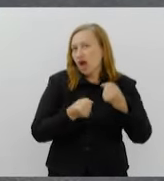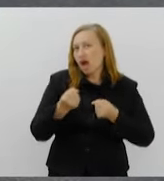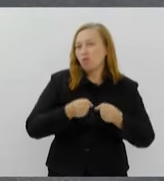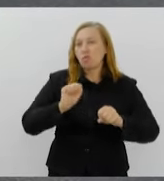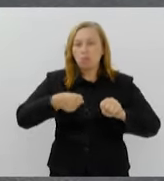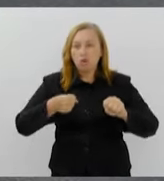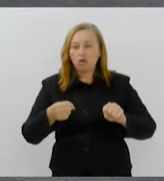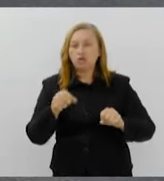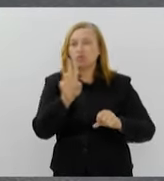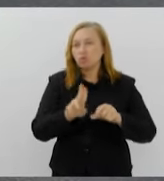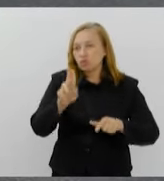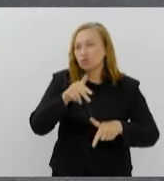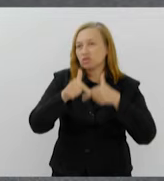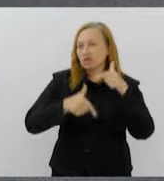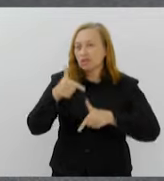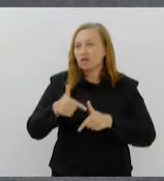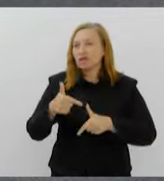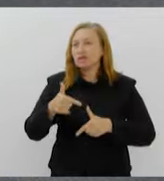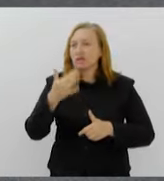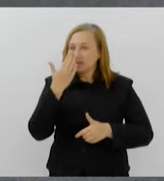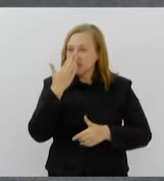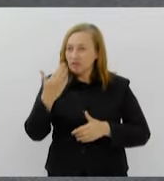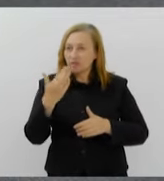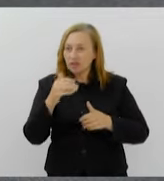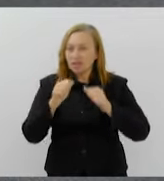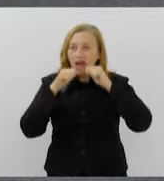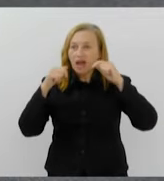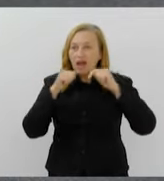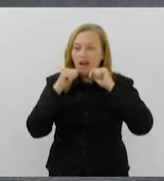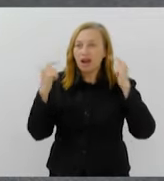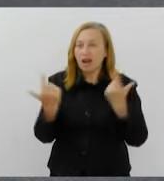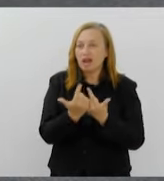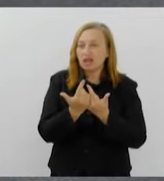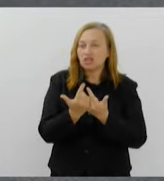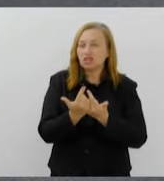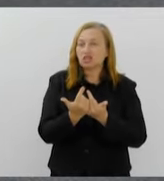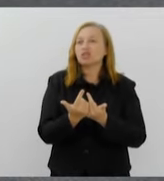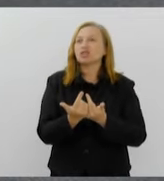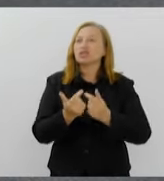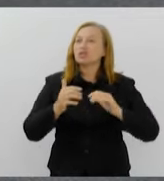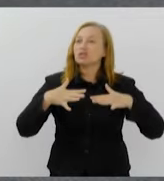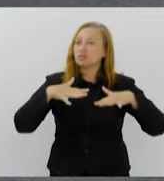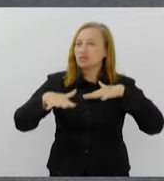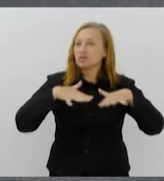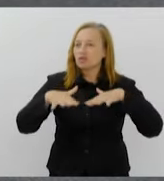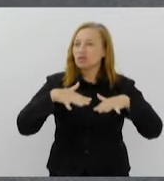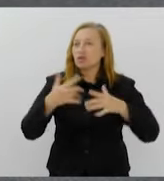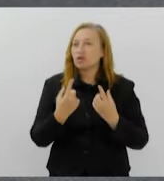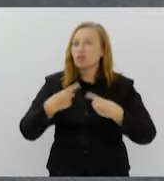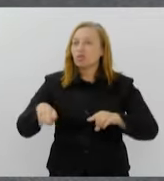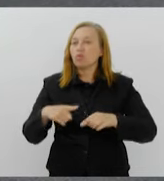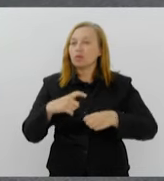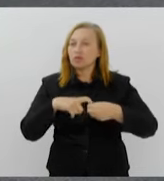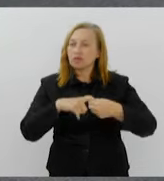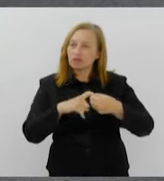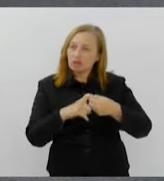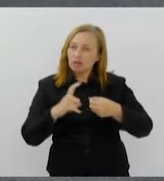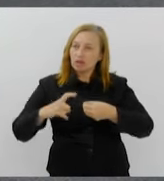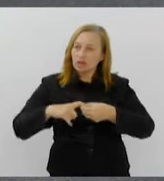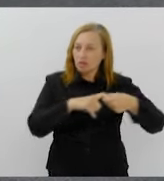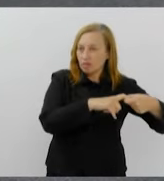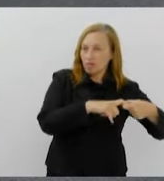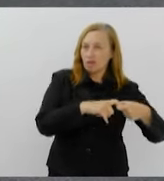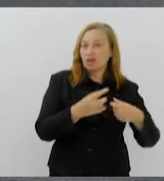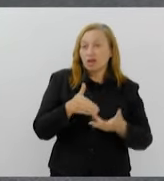como instrumento de trabalho estavam aqui na porta da L manifestando a favor do trabalho que nós estávamos fazendo Estamos fazendo contra a máfia do reboque indústria da multa então ele foi